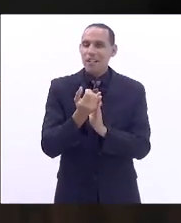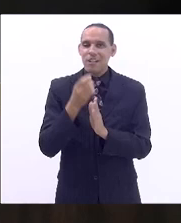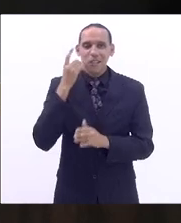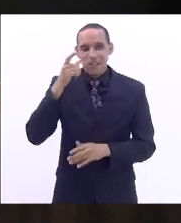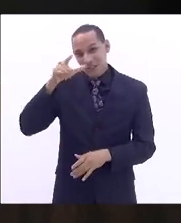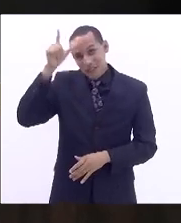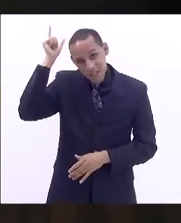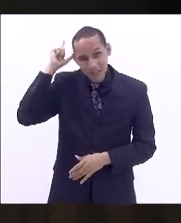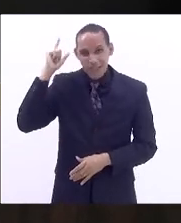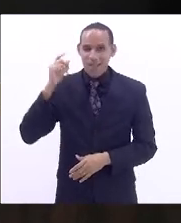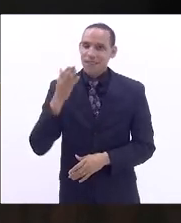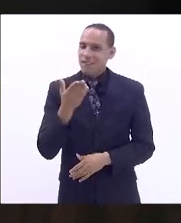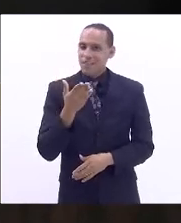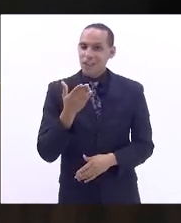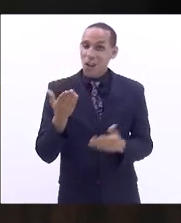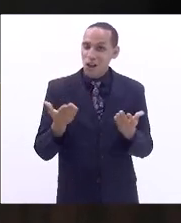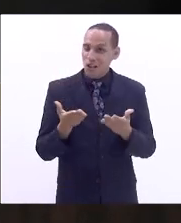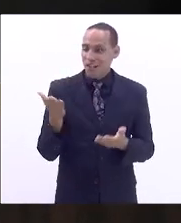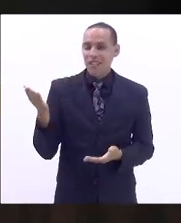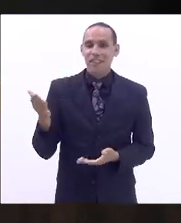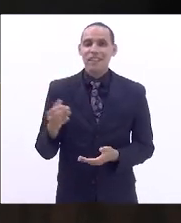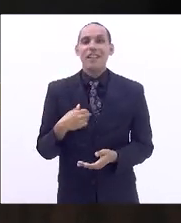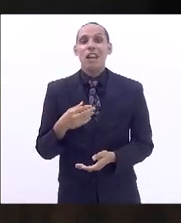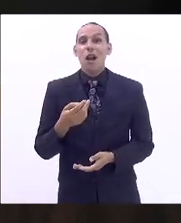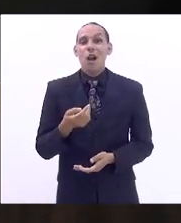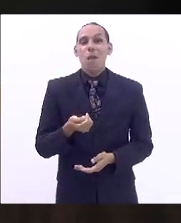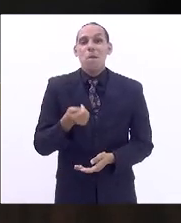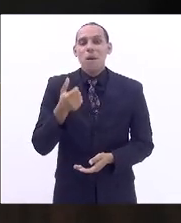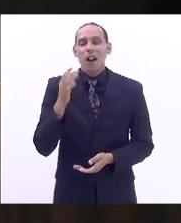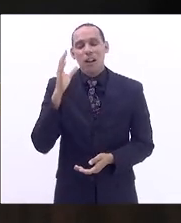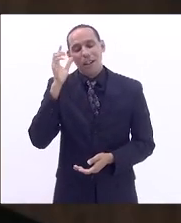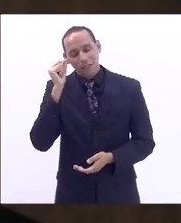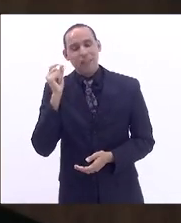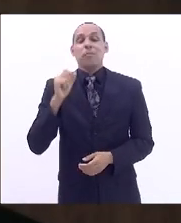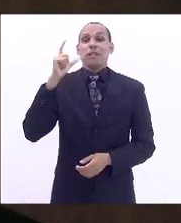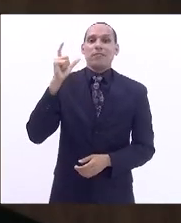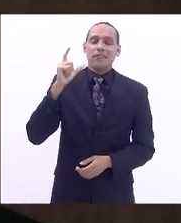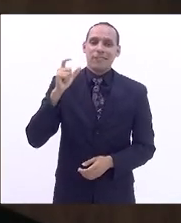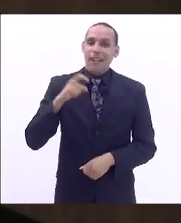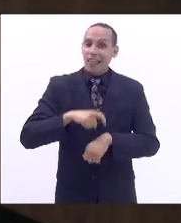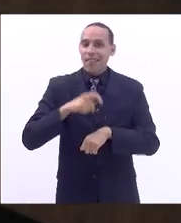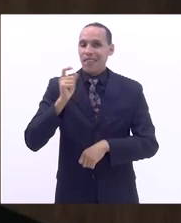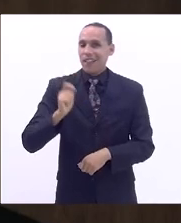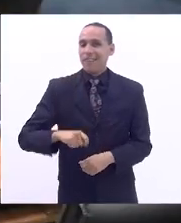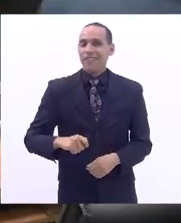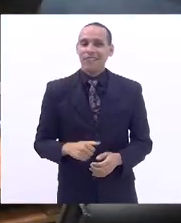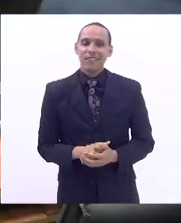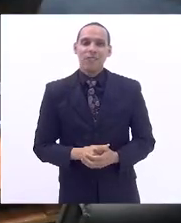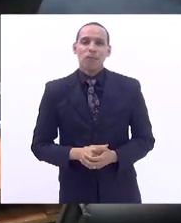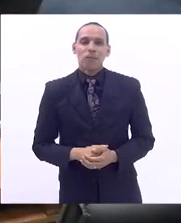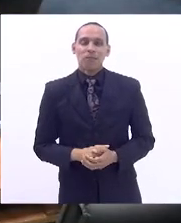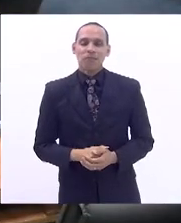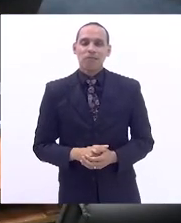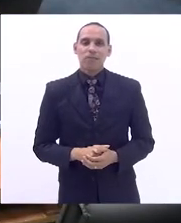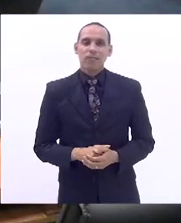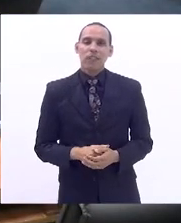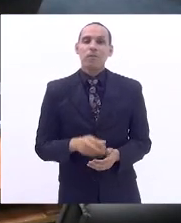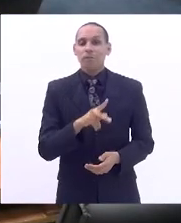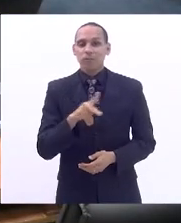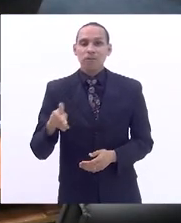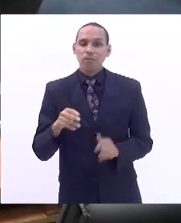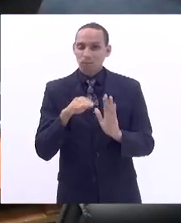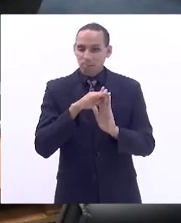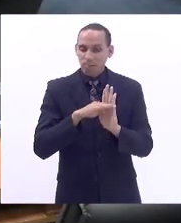Paulo hoje ele ficou cochilo agora né acordei a tempo a presidência chama os